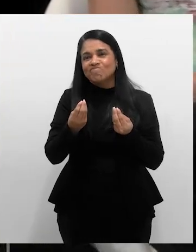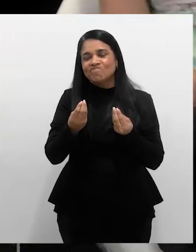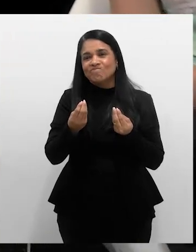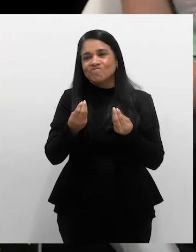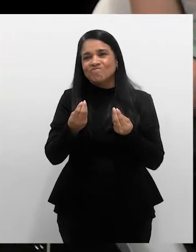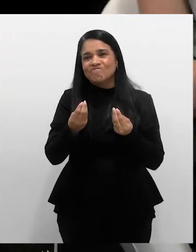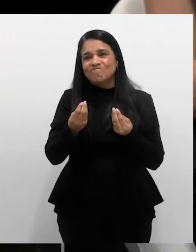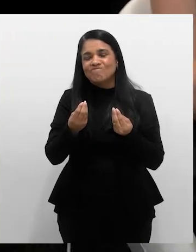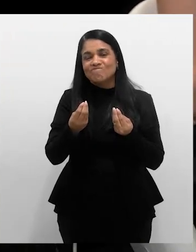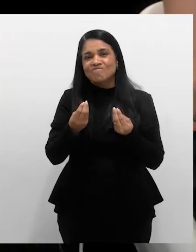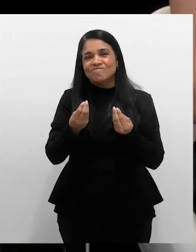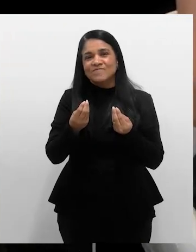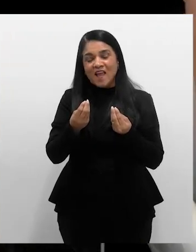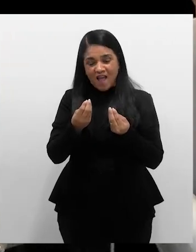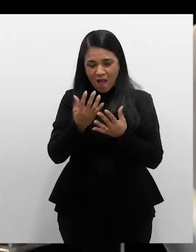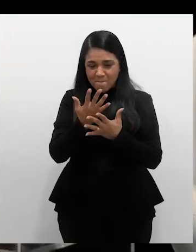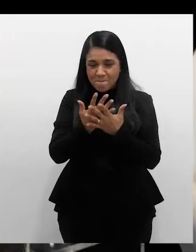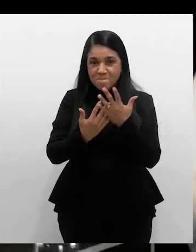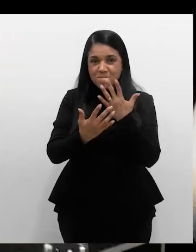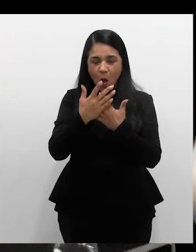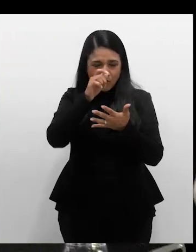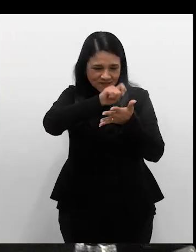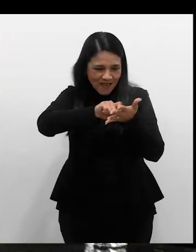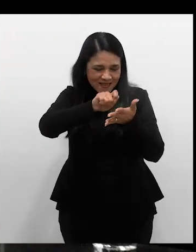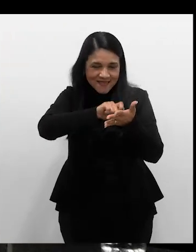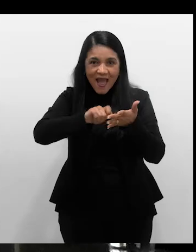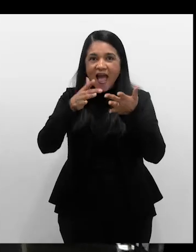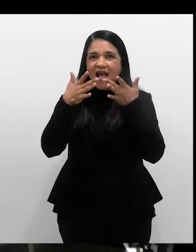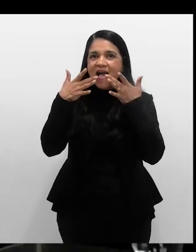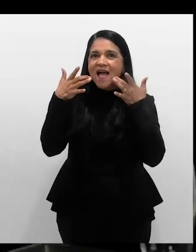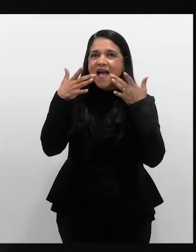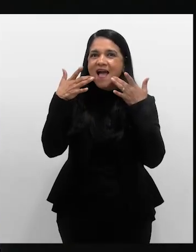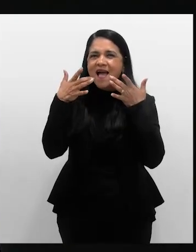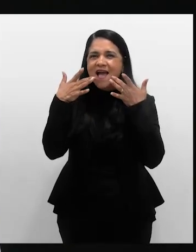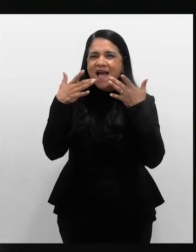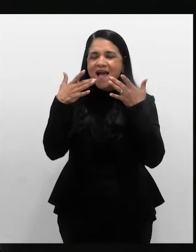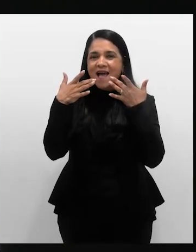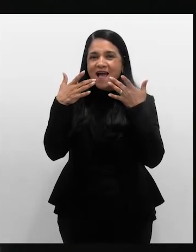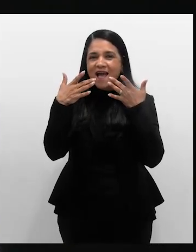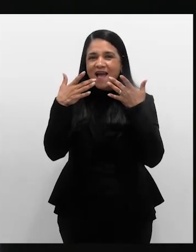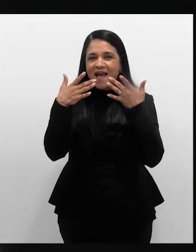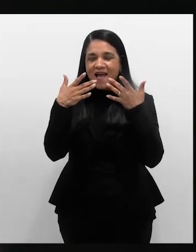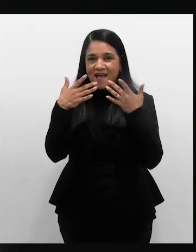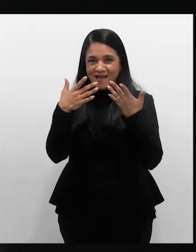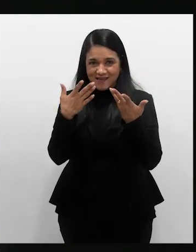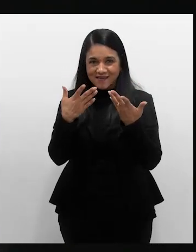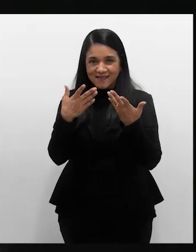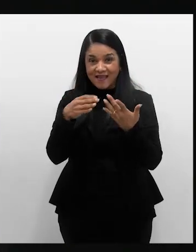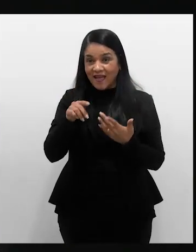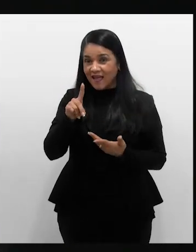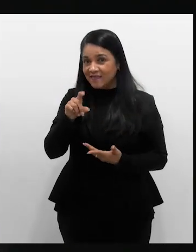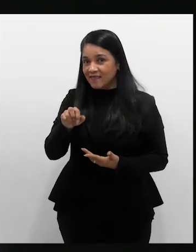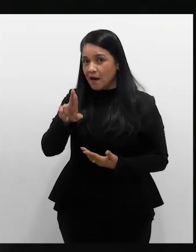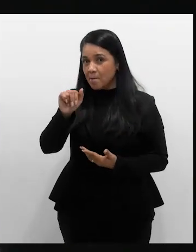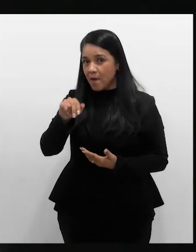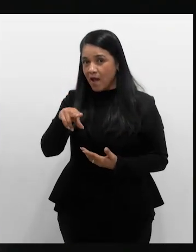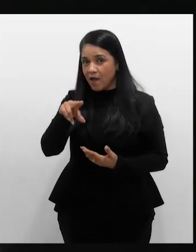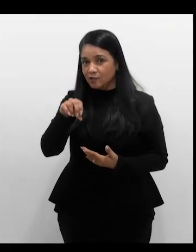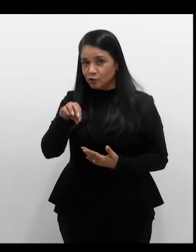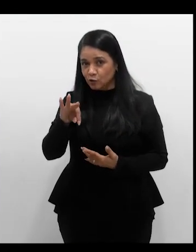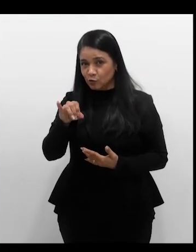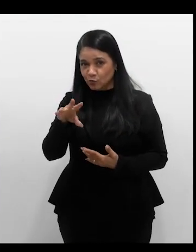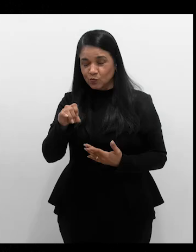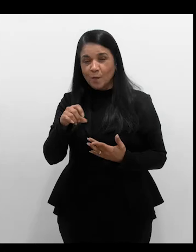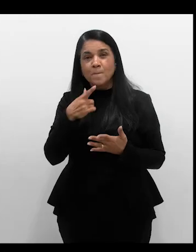ele tem a mão do que a gente chama de carpintaria teatral, sabe? Ele tem um arco dramático perfeito praticamente. Perfeito. E